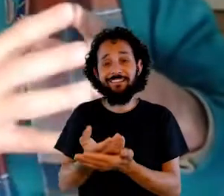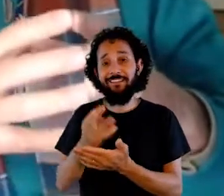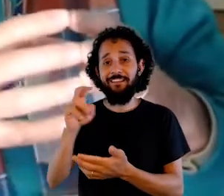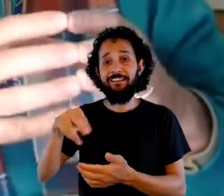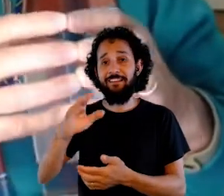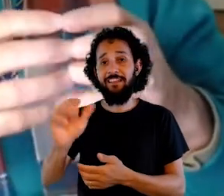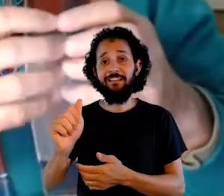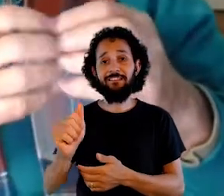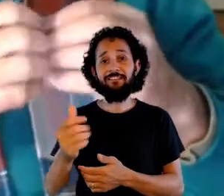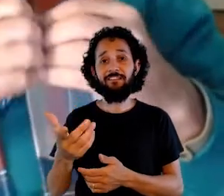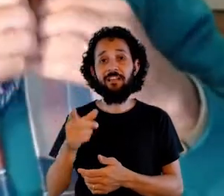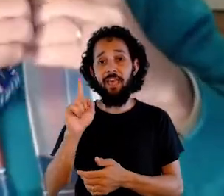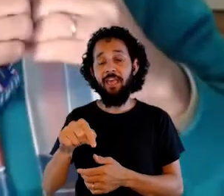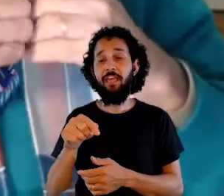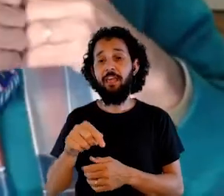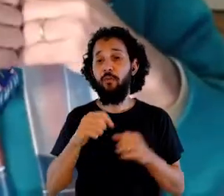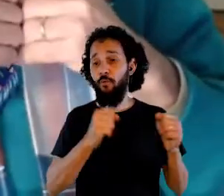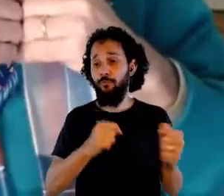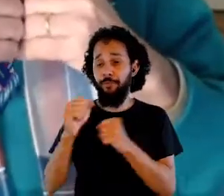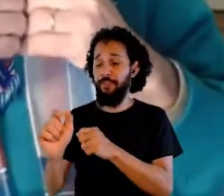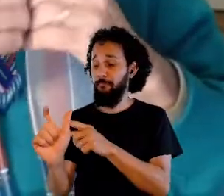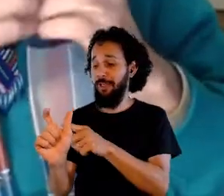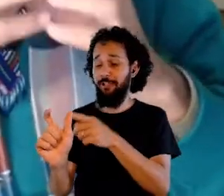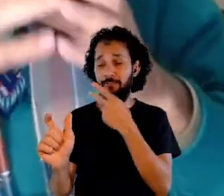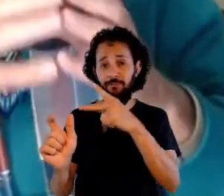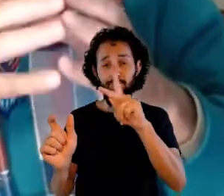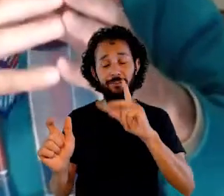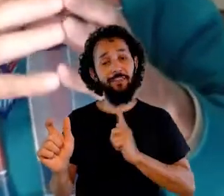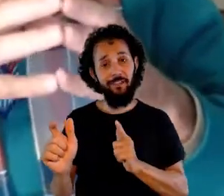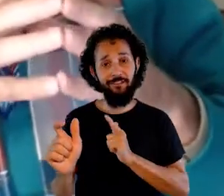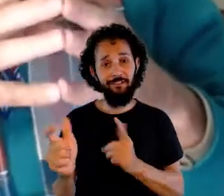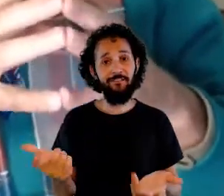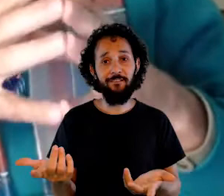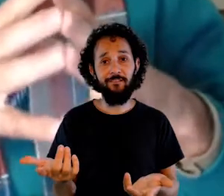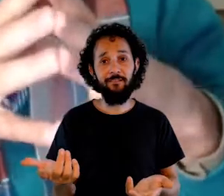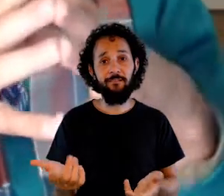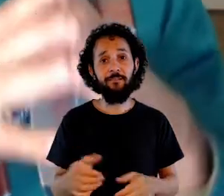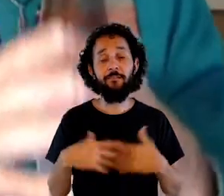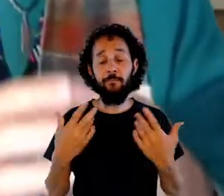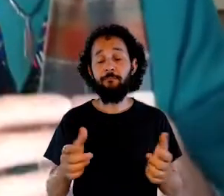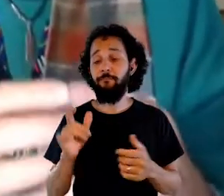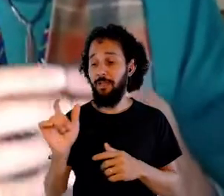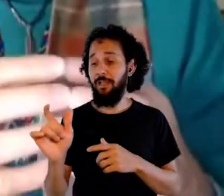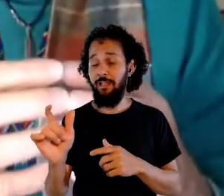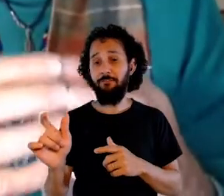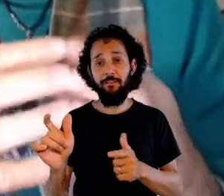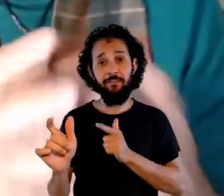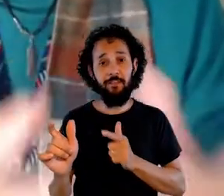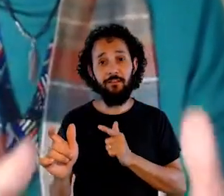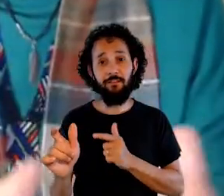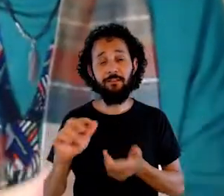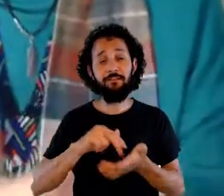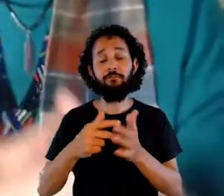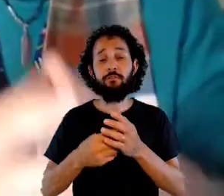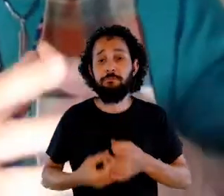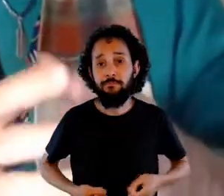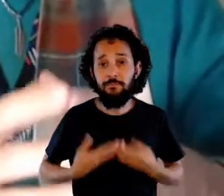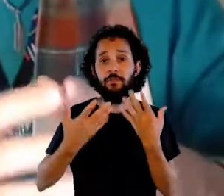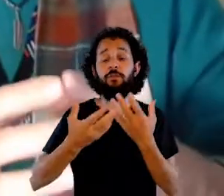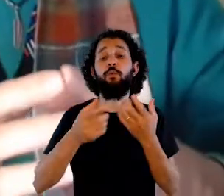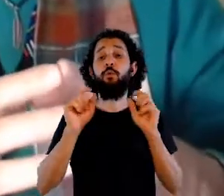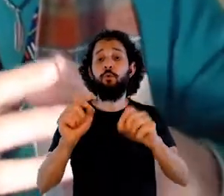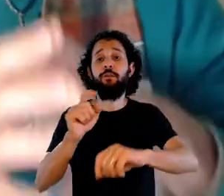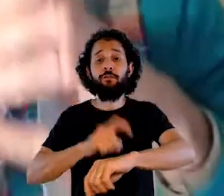sua palavra. Né? E o poder da sua palavra, ele se manifesta na hora de você se comunicar com as